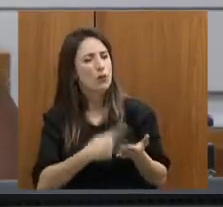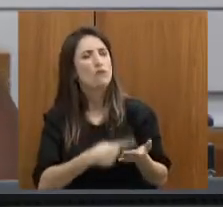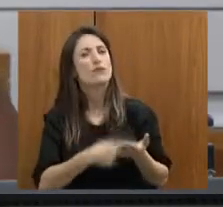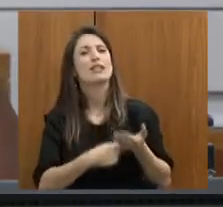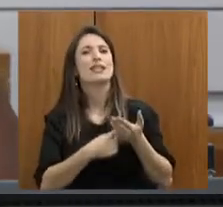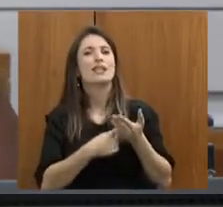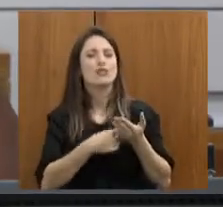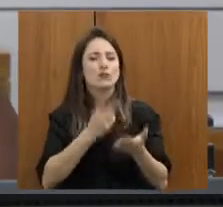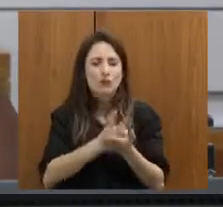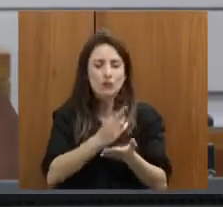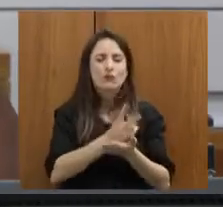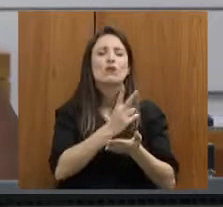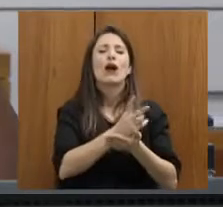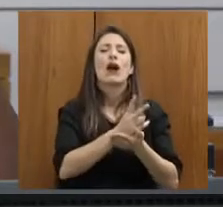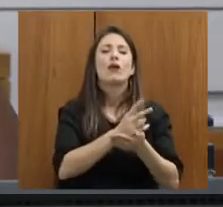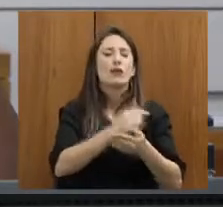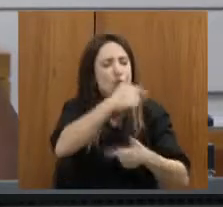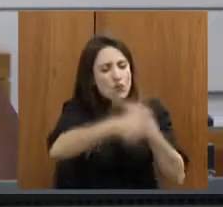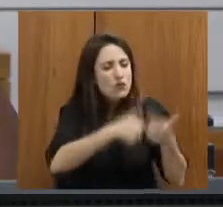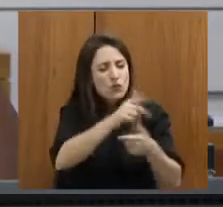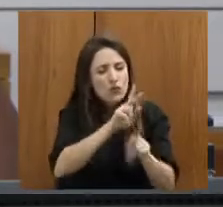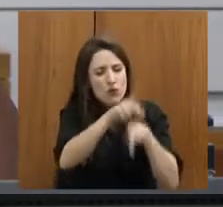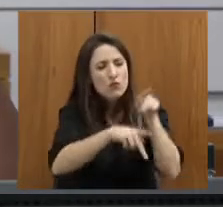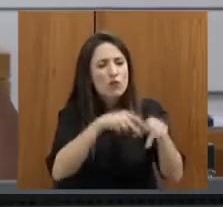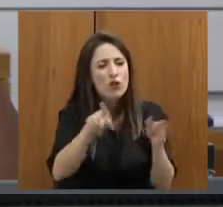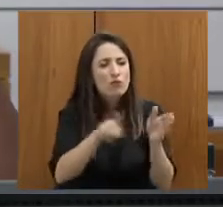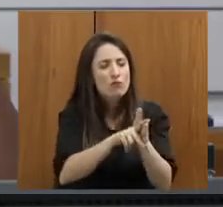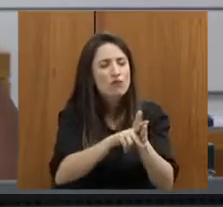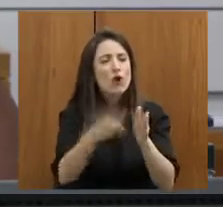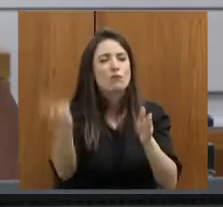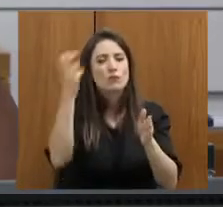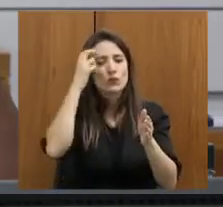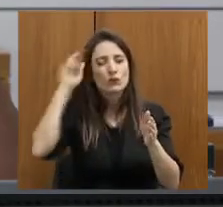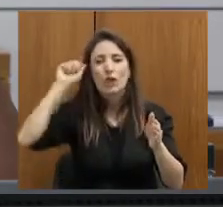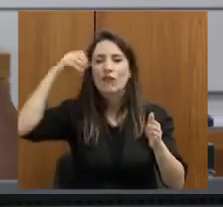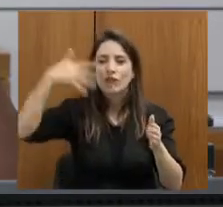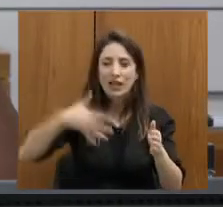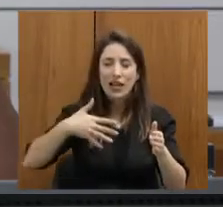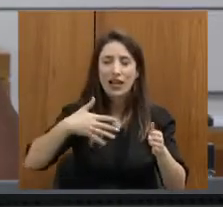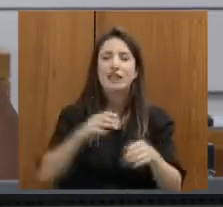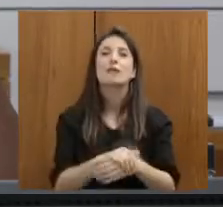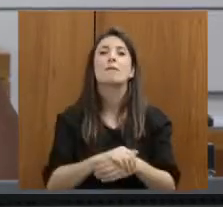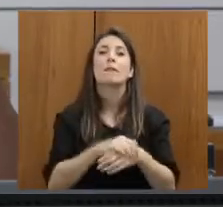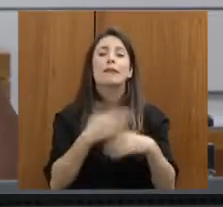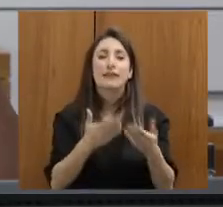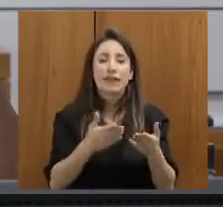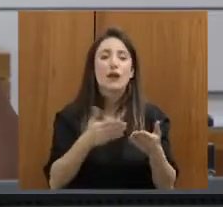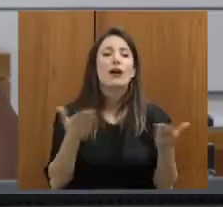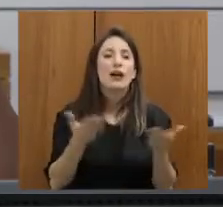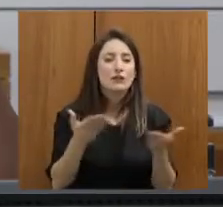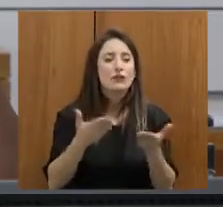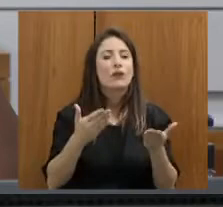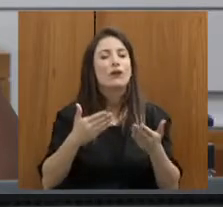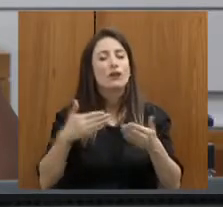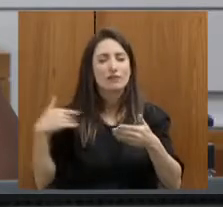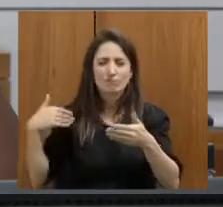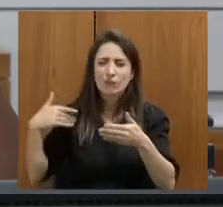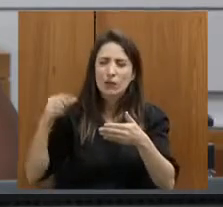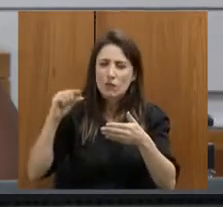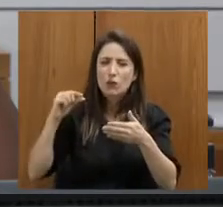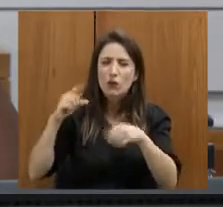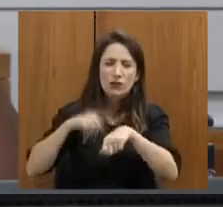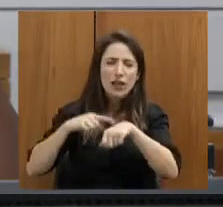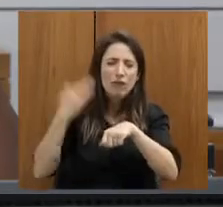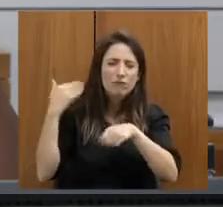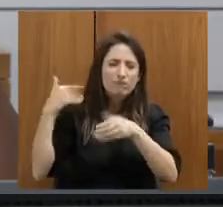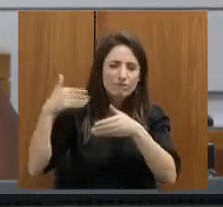de 2013 praticamente todos os documentos do Governo Federal está descrito povos e povos tradicionais de matriz africana